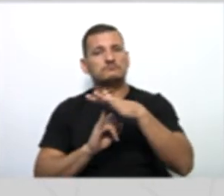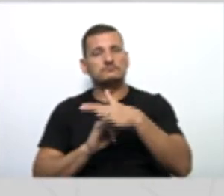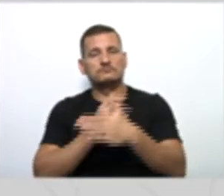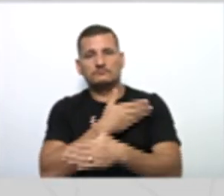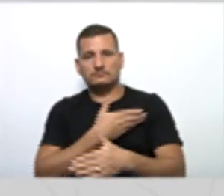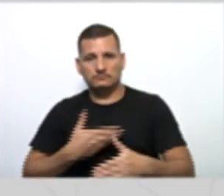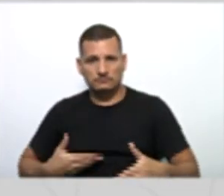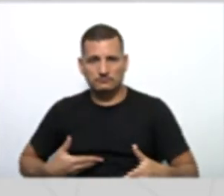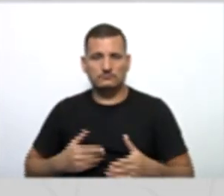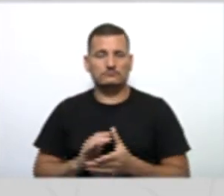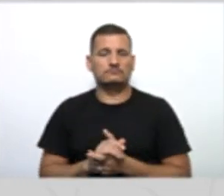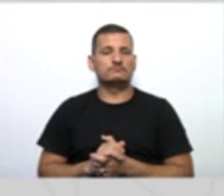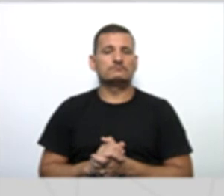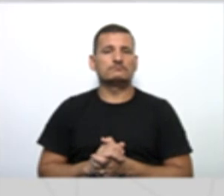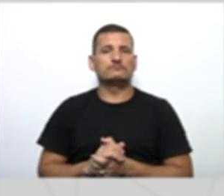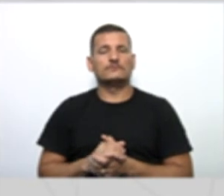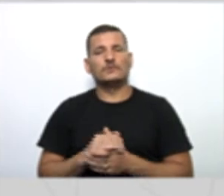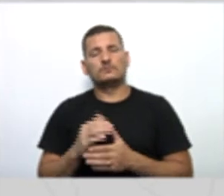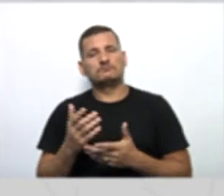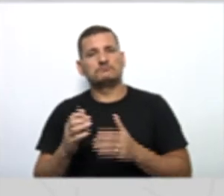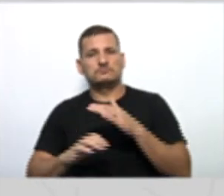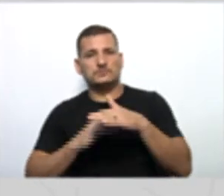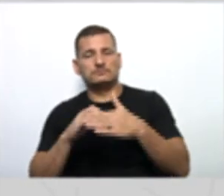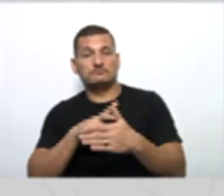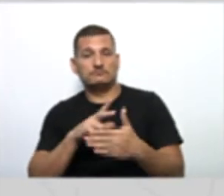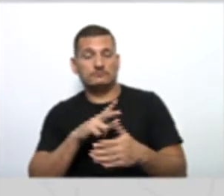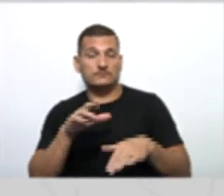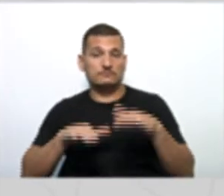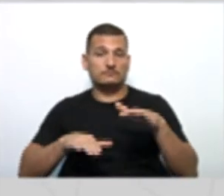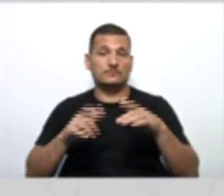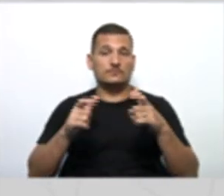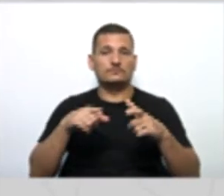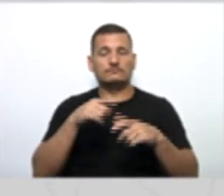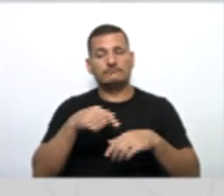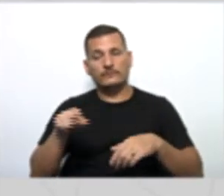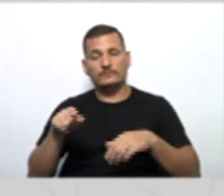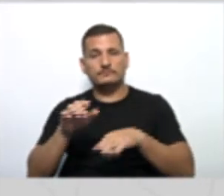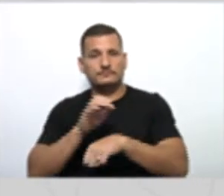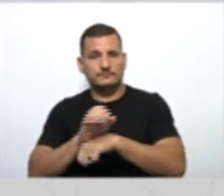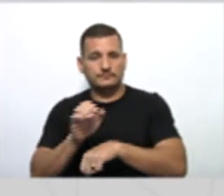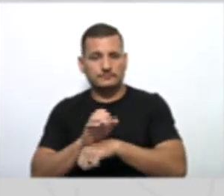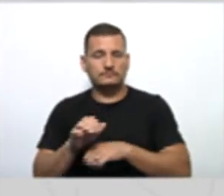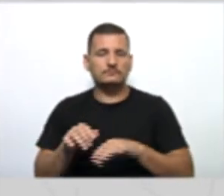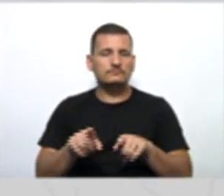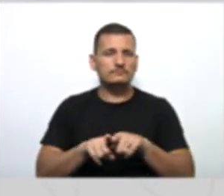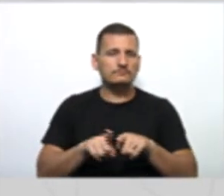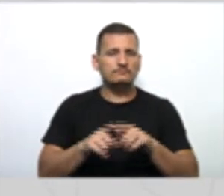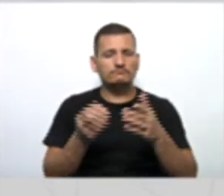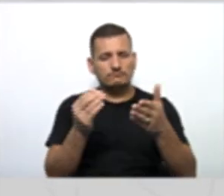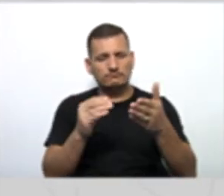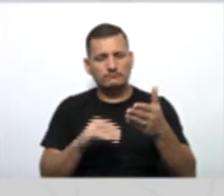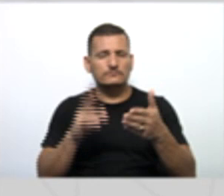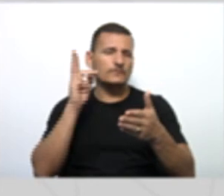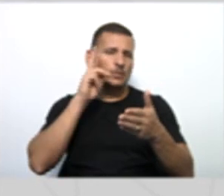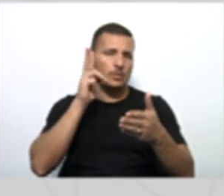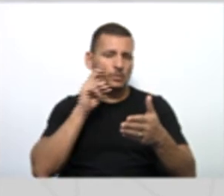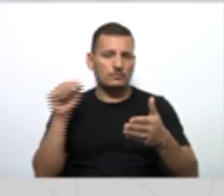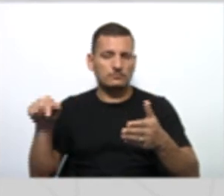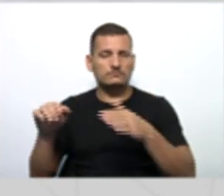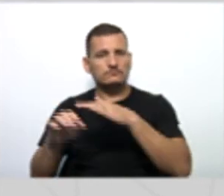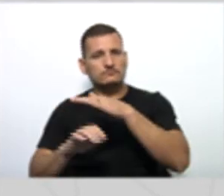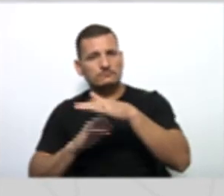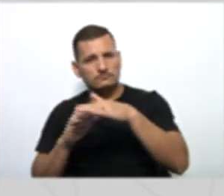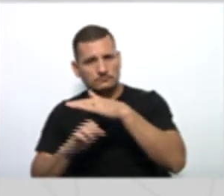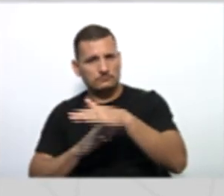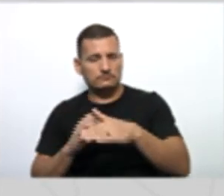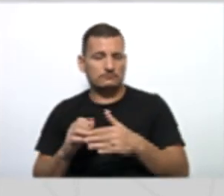numa organização não governamental, dependendo do lugar que você for estagiar. Eu posso falar também sobre o histórico dessa instituição, no